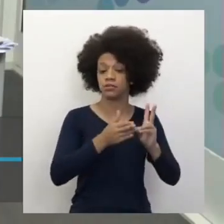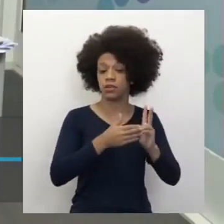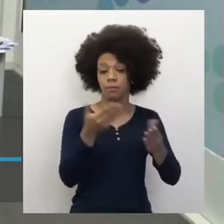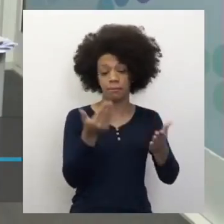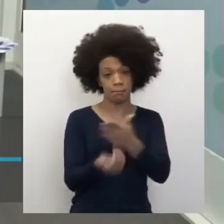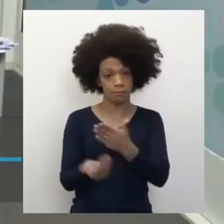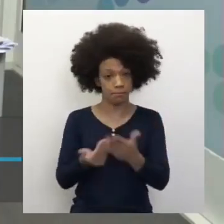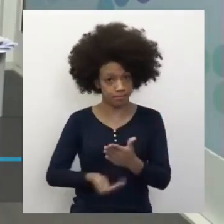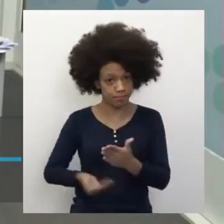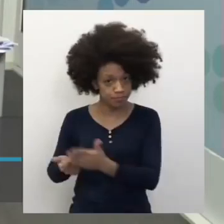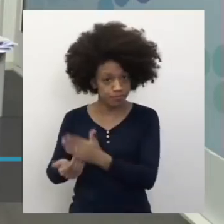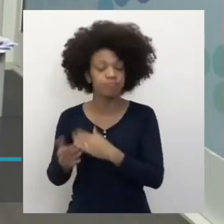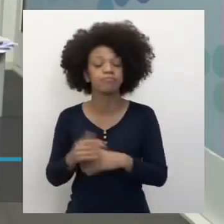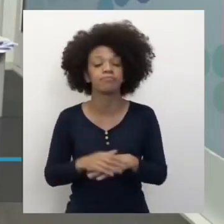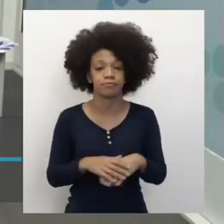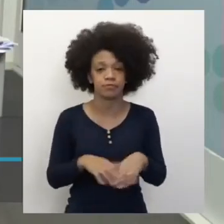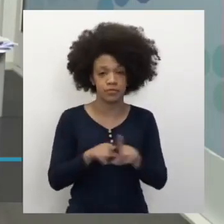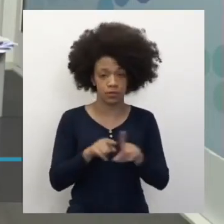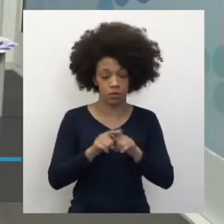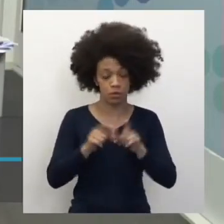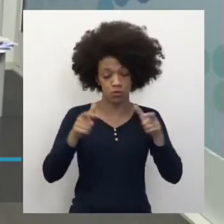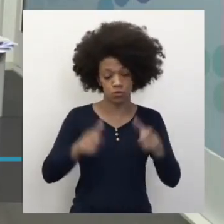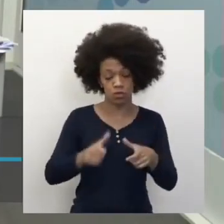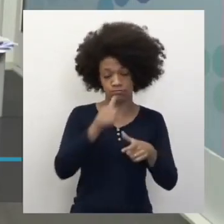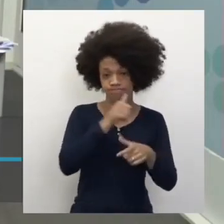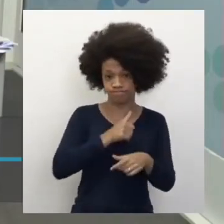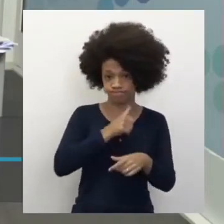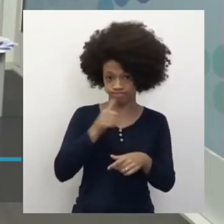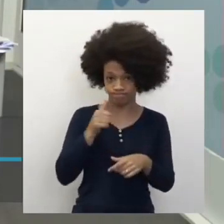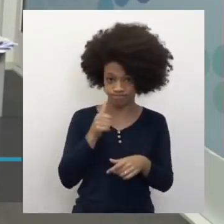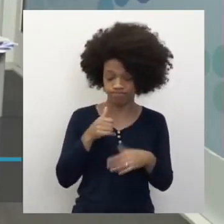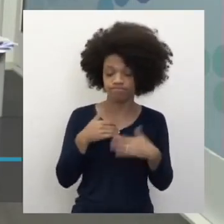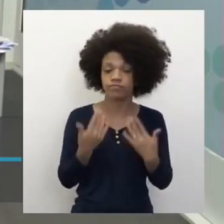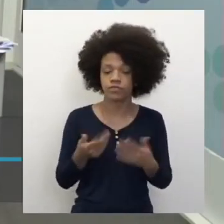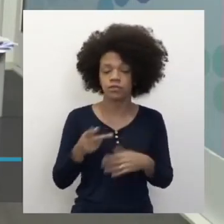áreas sagradas, que é a professora Marília, né? Isso.